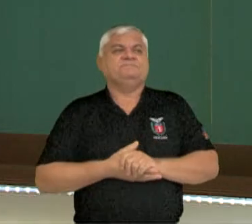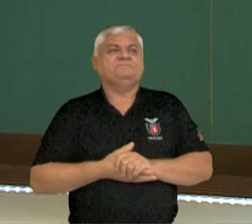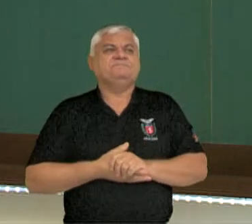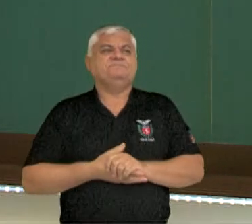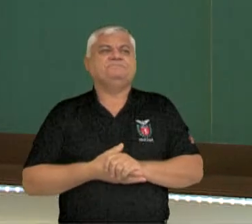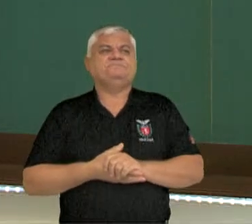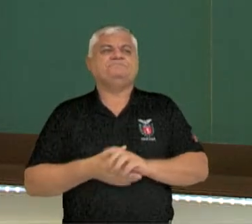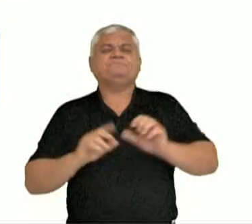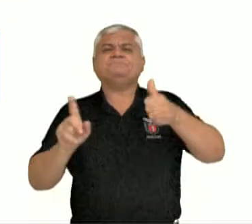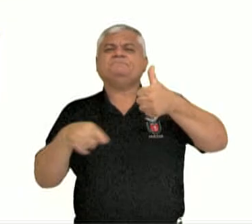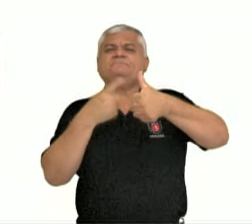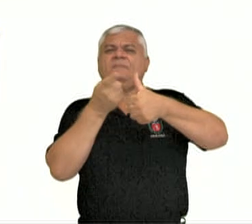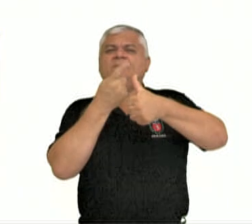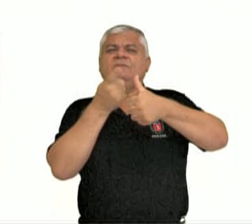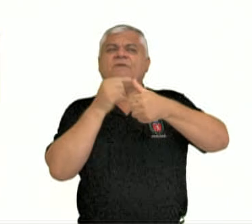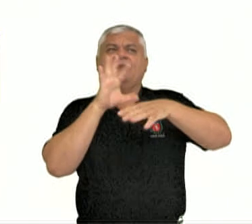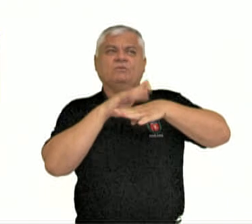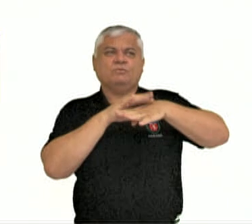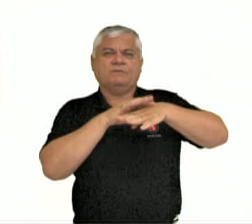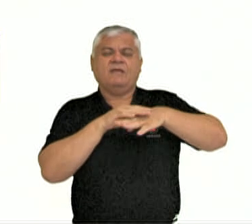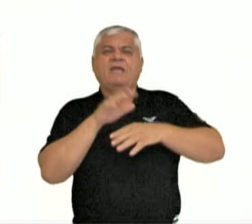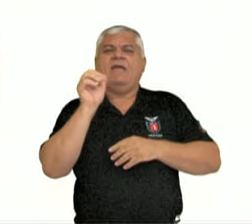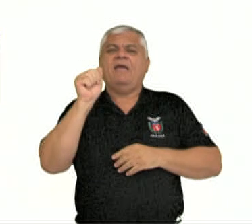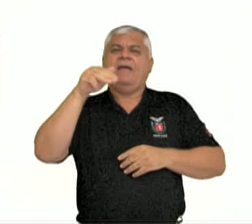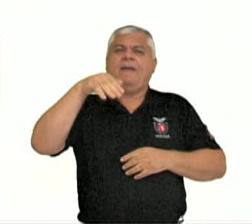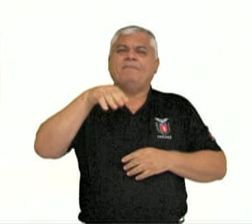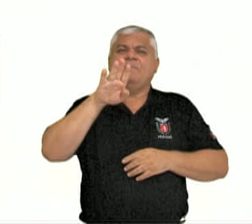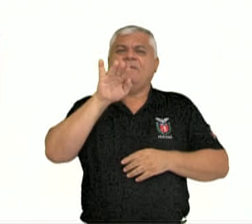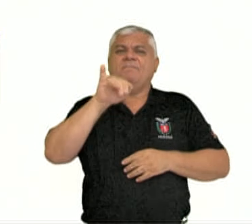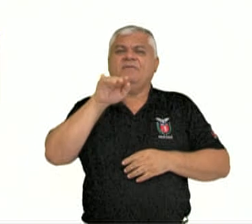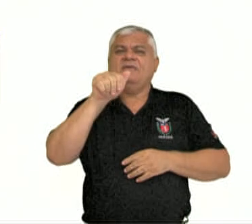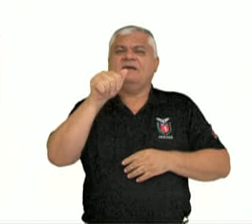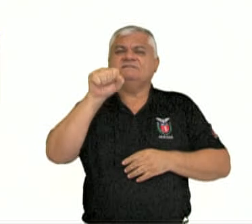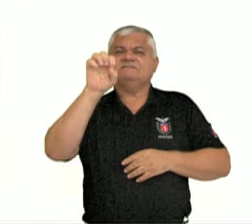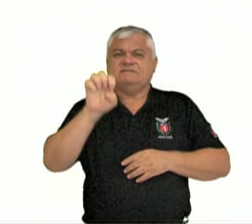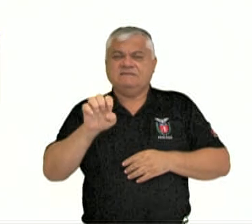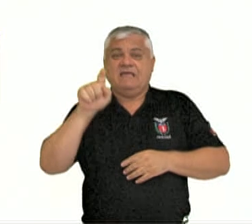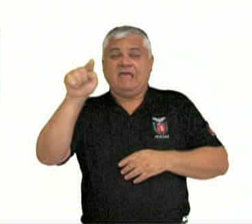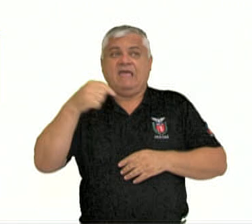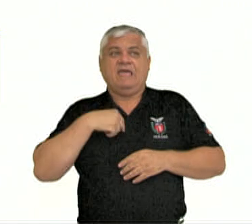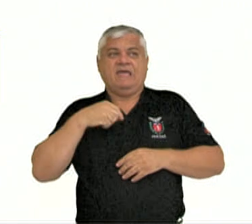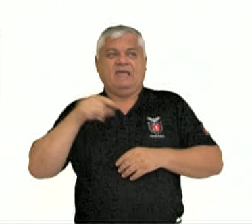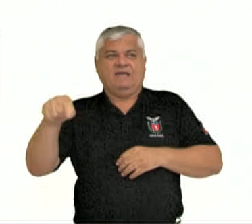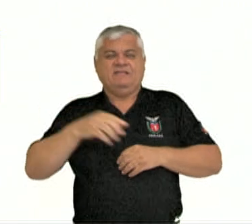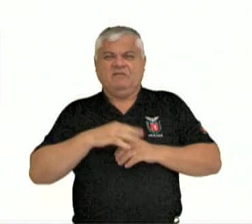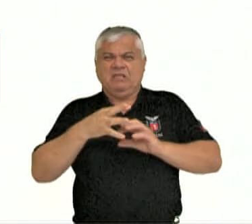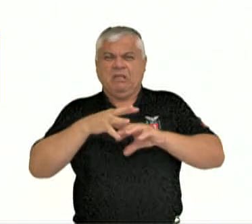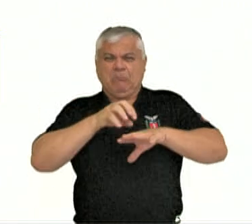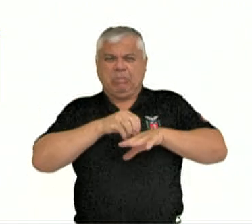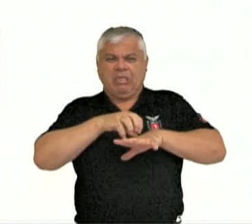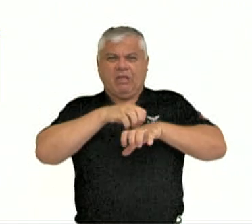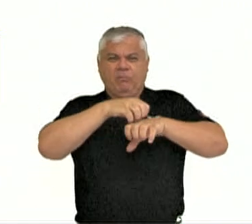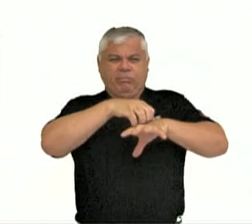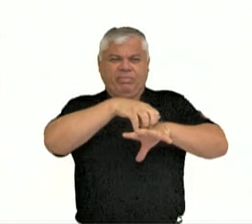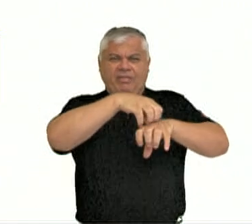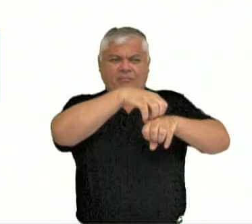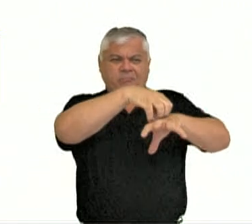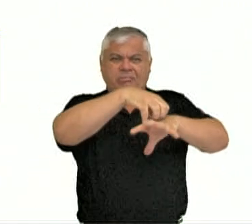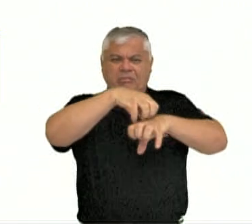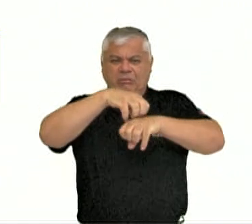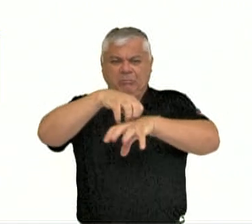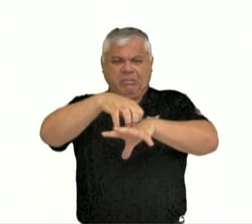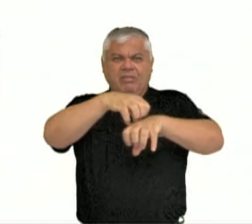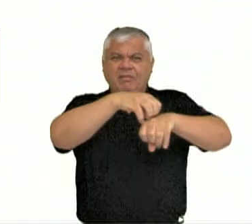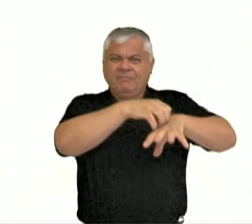A primeira doença, então, é a amebíase. Ela é causada pela ameba, o nome científico dela é